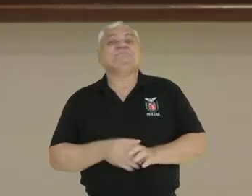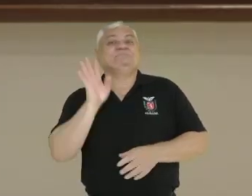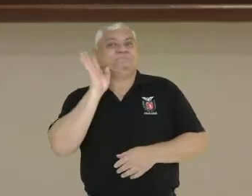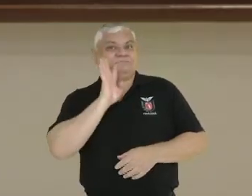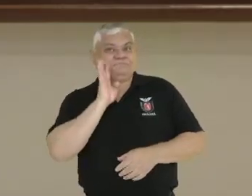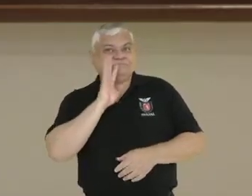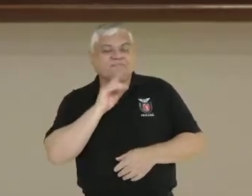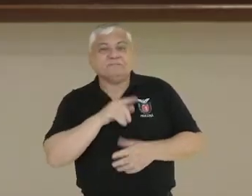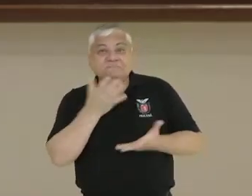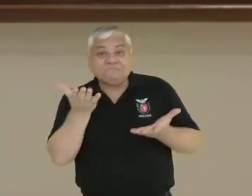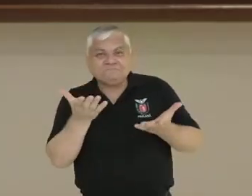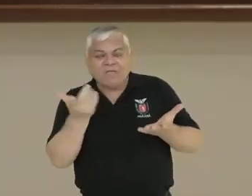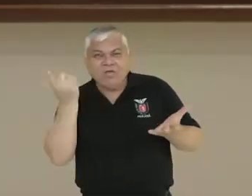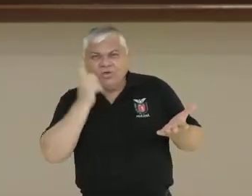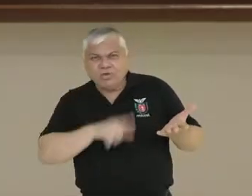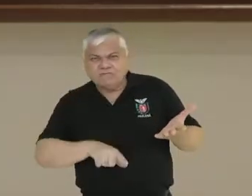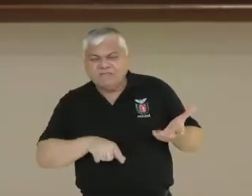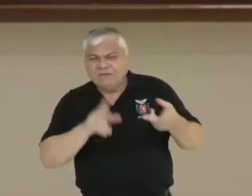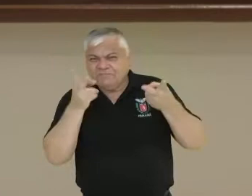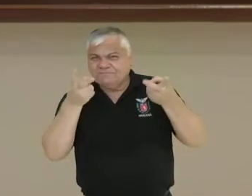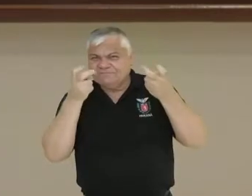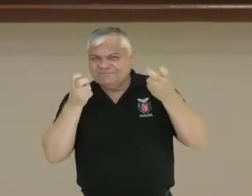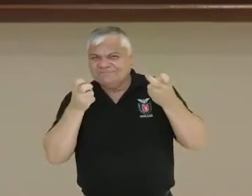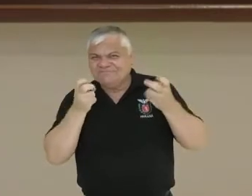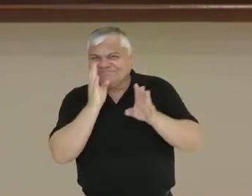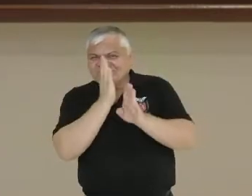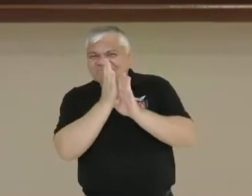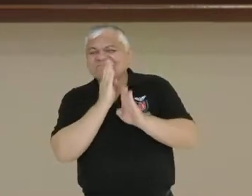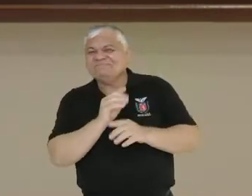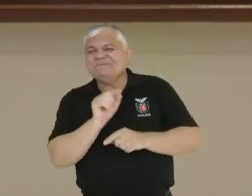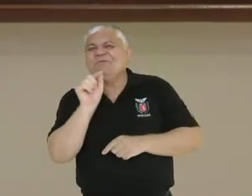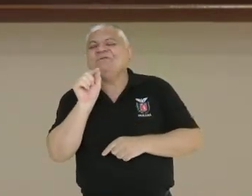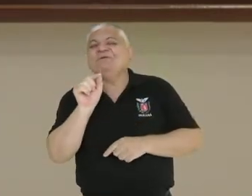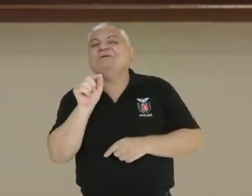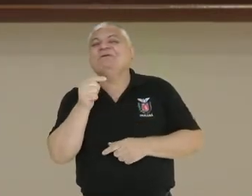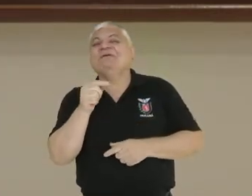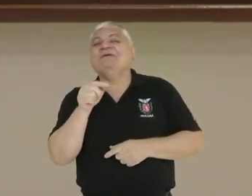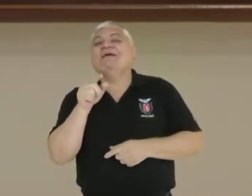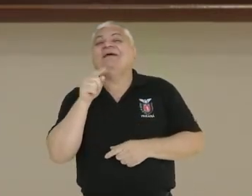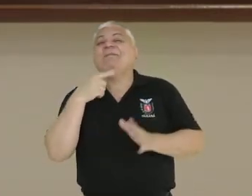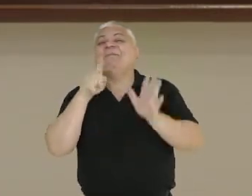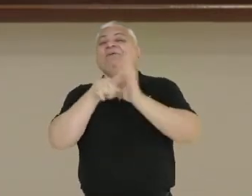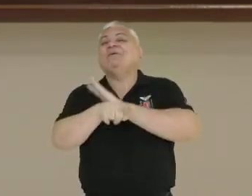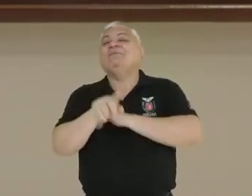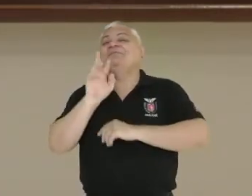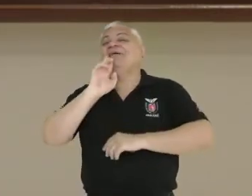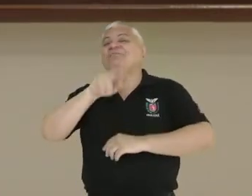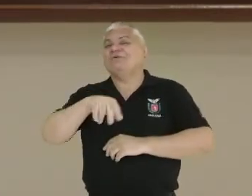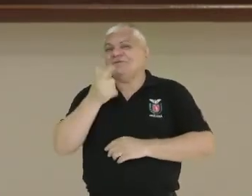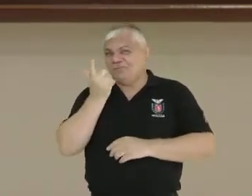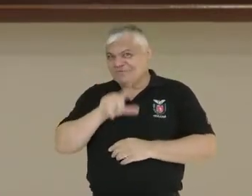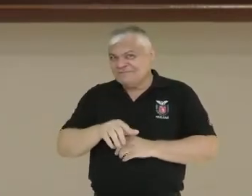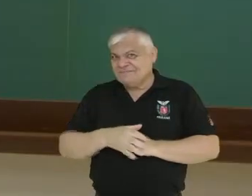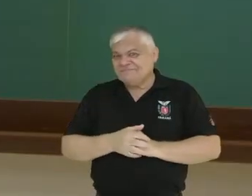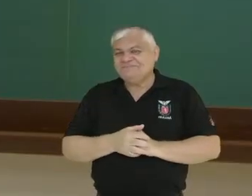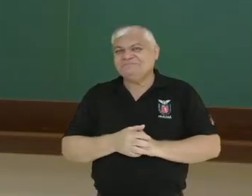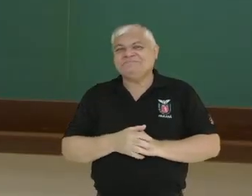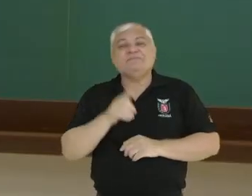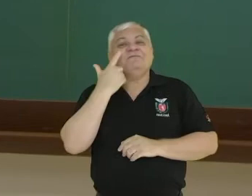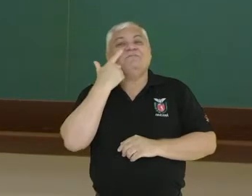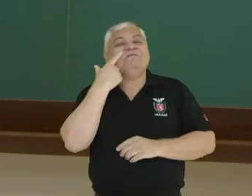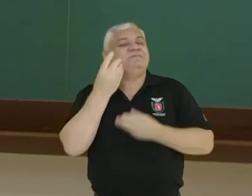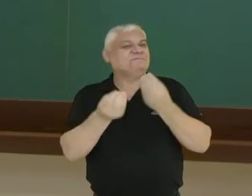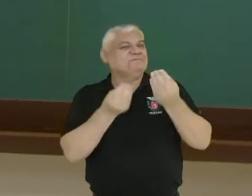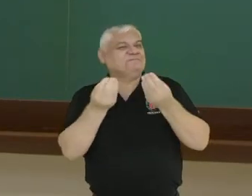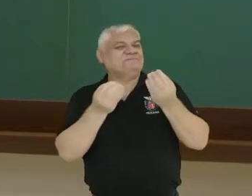Legal. E aí, você conseguiu então identificar o que o professor solicitou? Vamos ver juntos aqui então a correção? Acompanhe